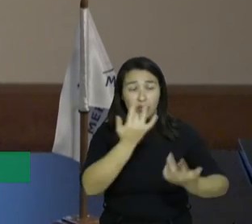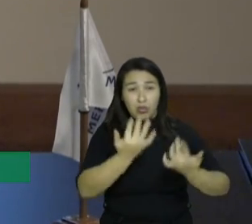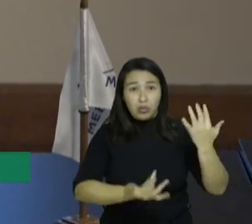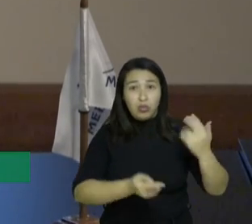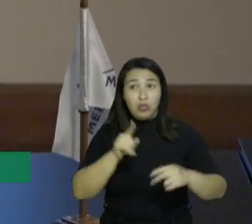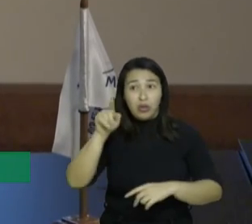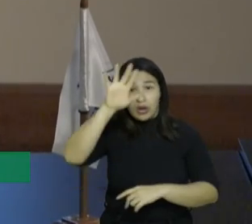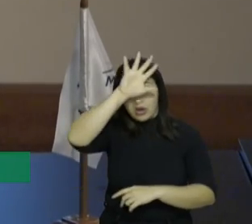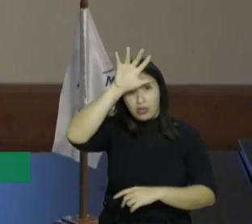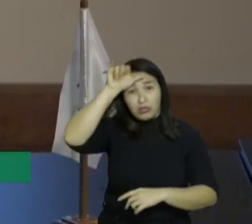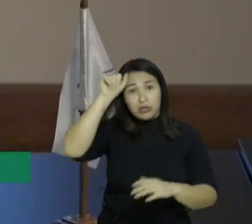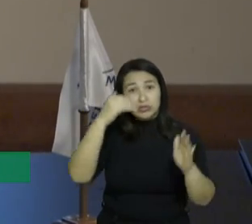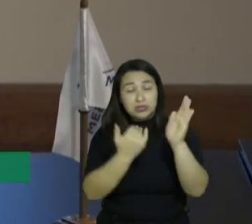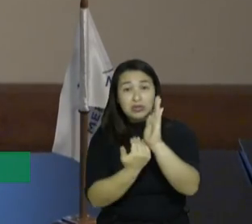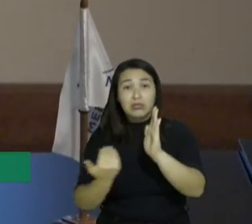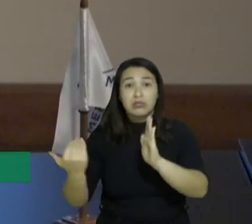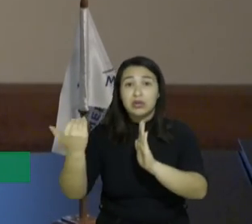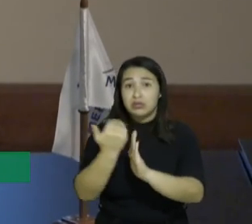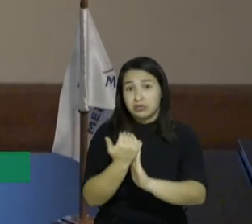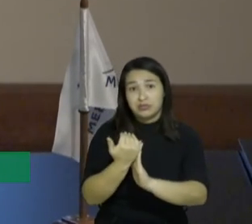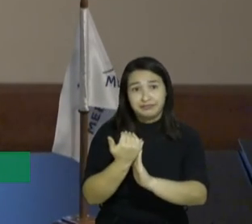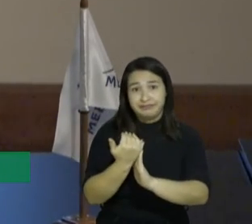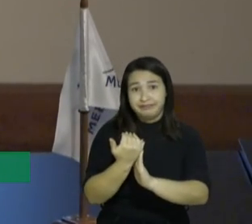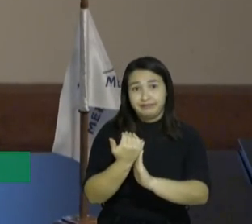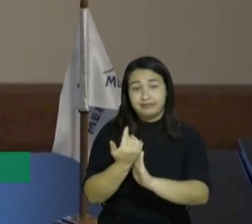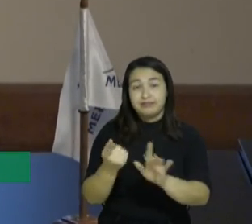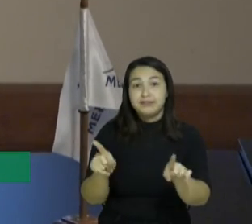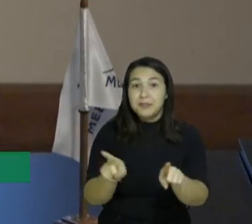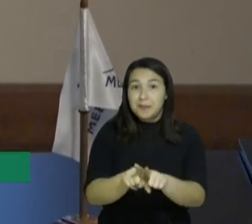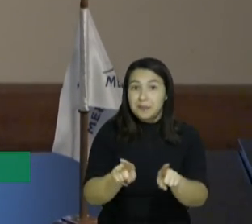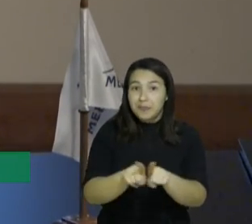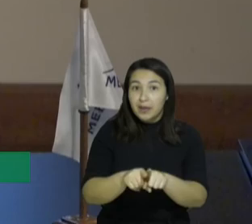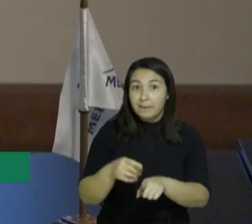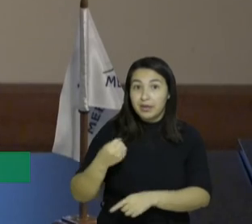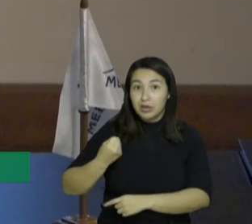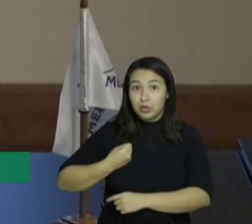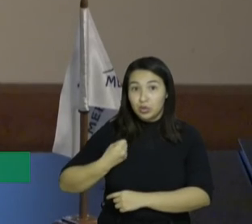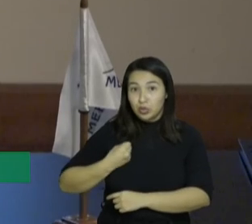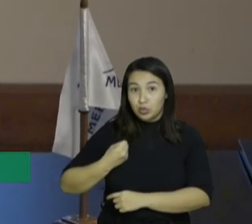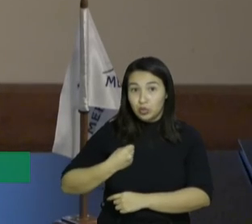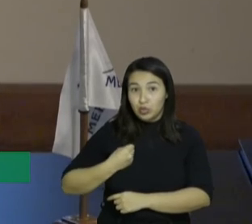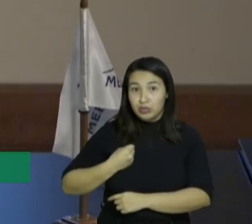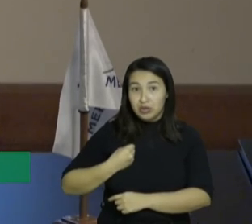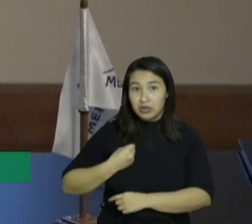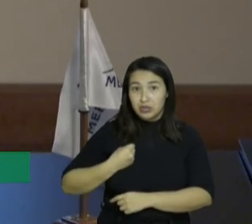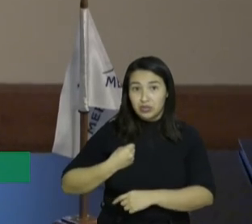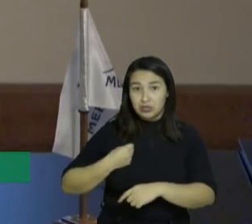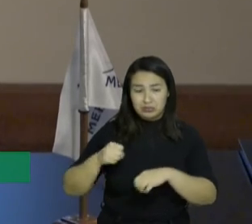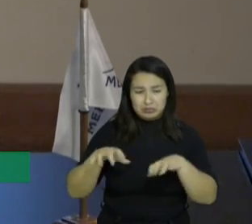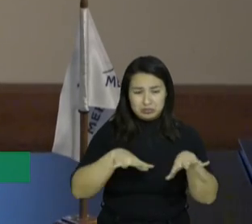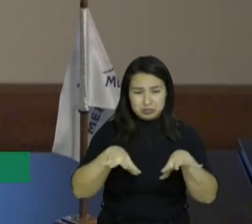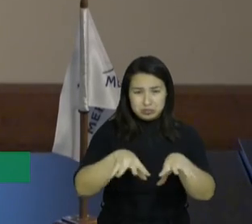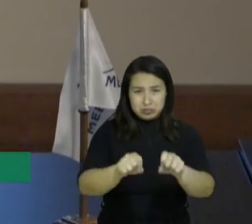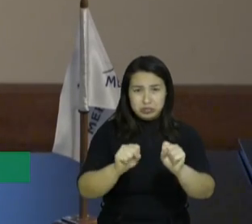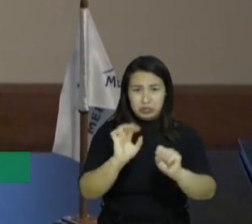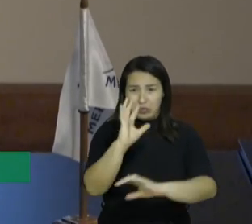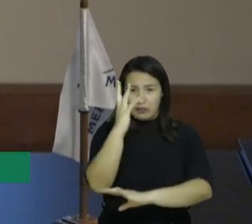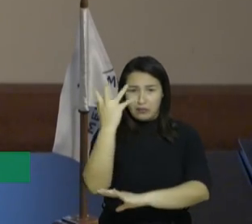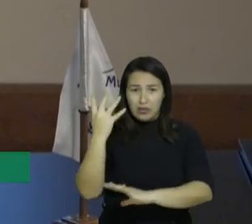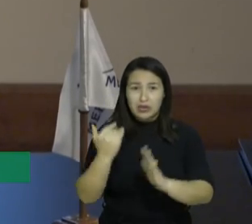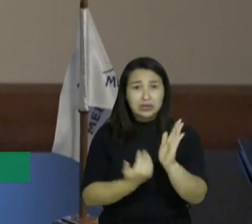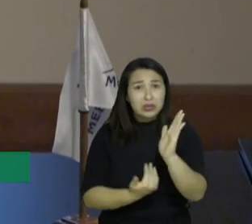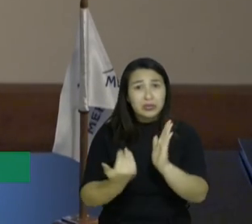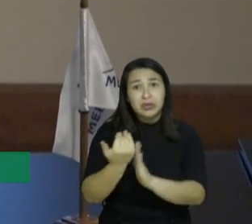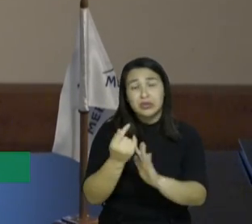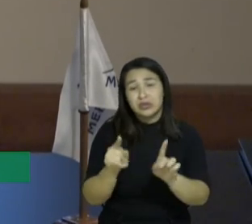e o número de de de digamos assim de eh de eh destruição da floresta também aumentou então